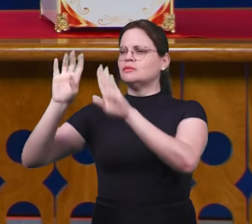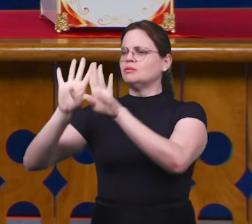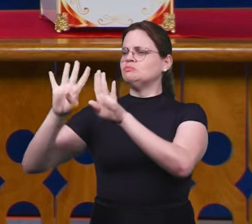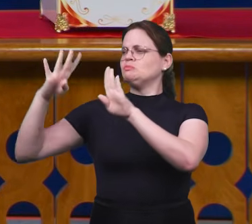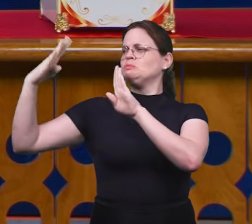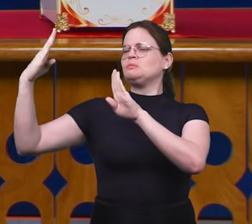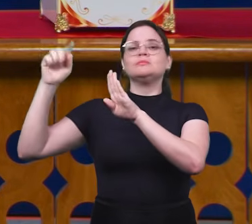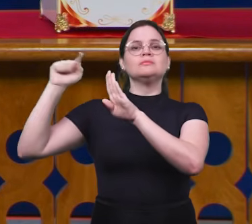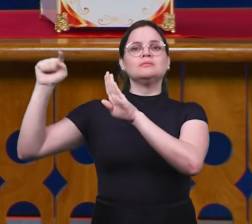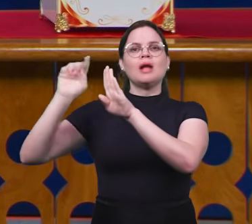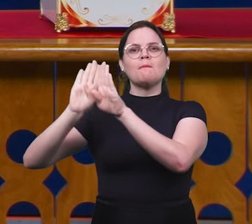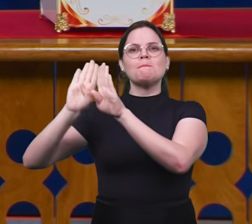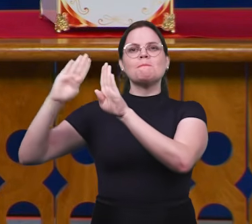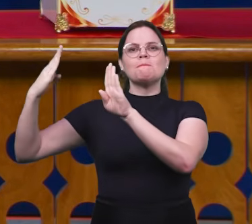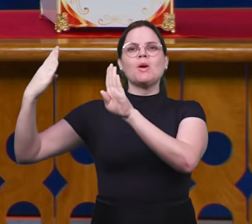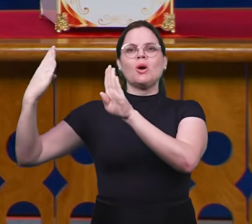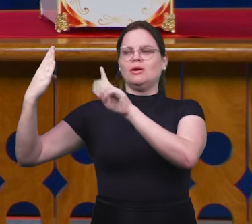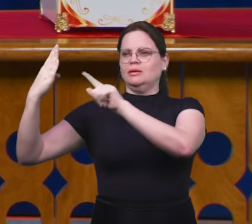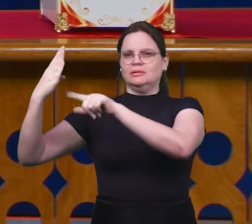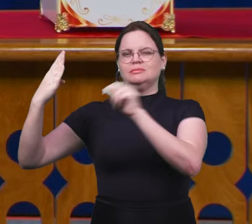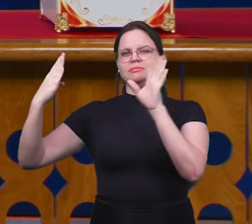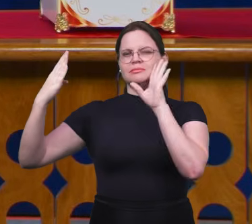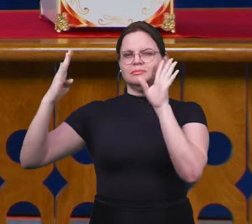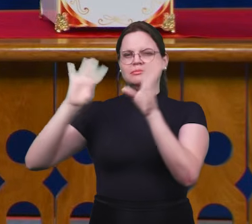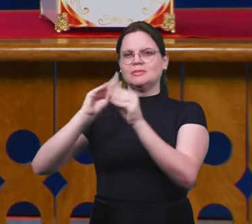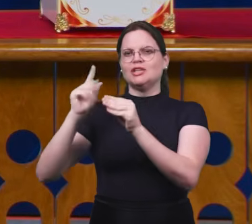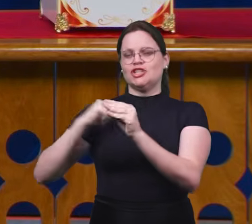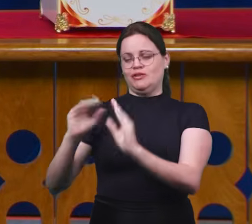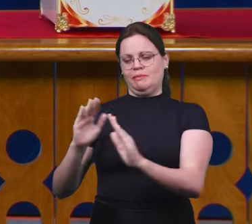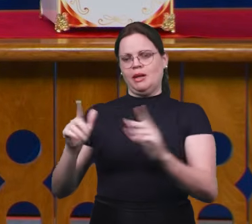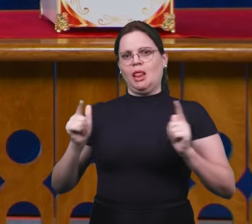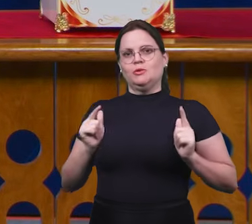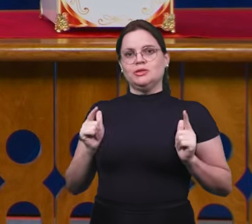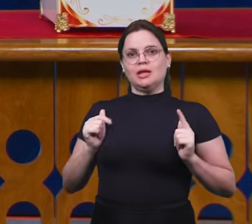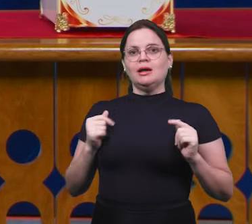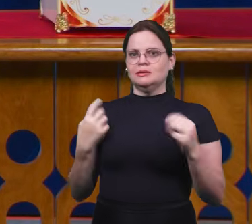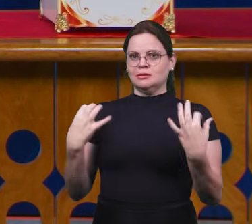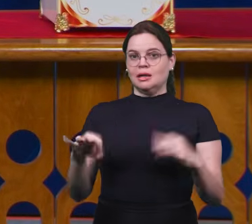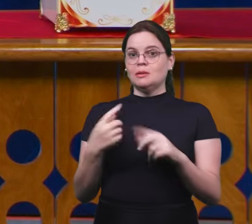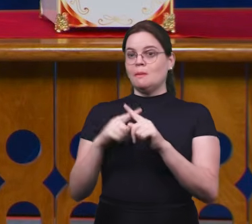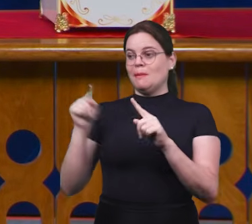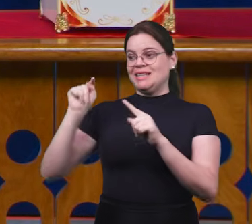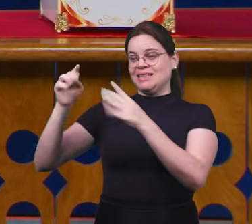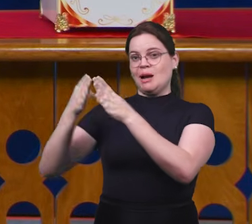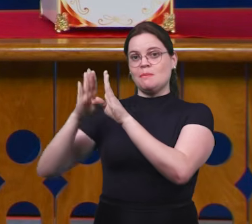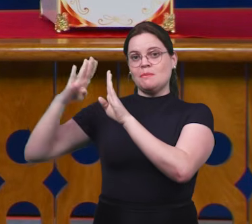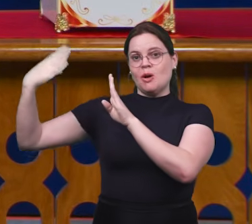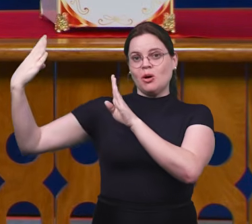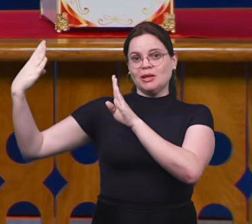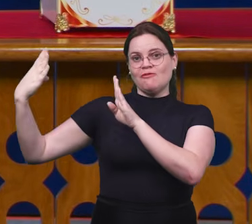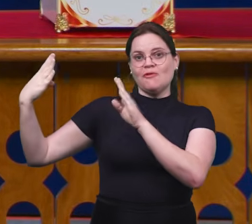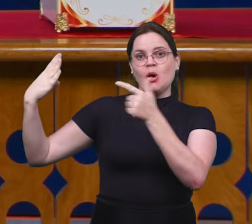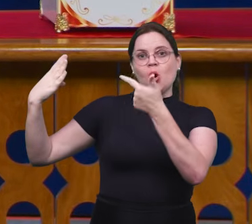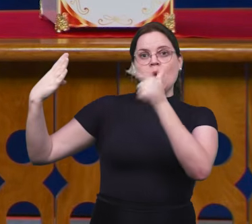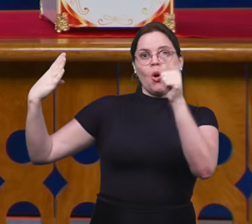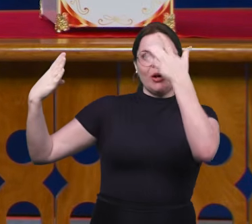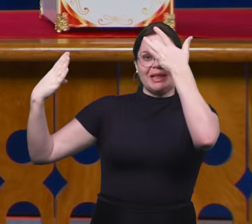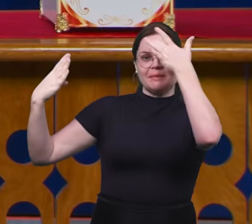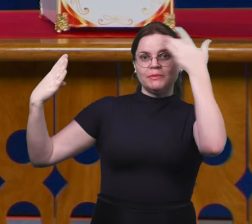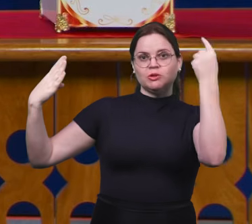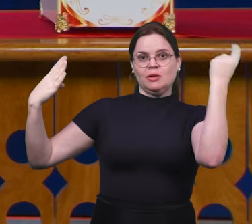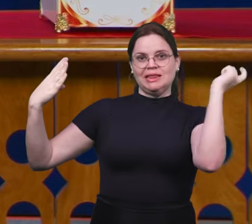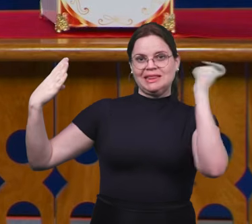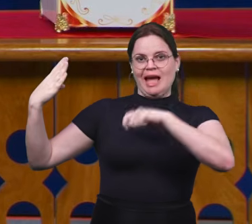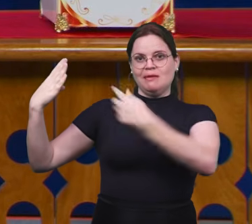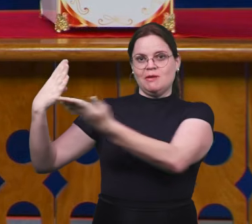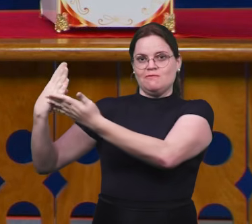porta, ainda que estejamos vivendo Laodiceia, ninguém pode fechar essa porta. Mas aqui o Senhor tem uma palavra para